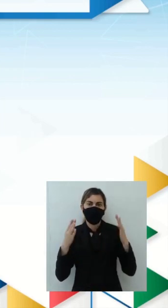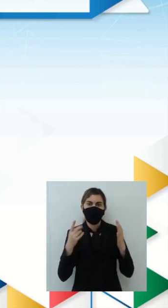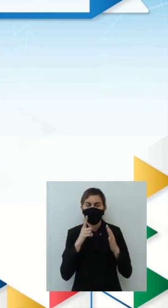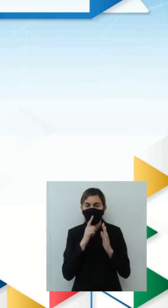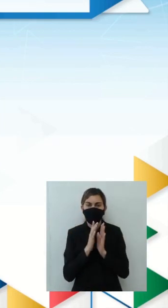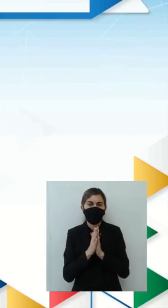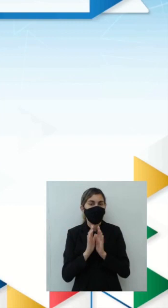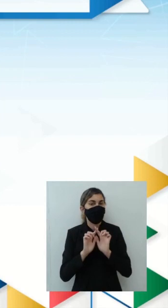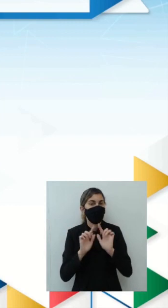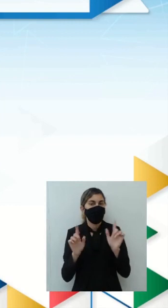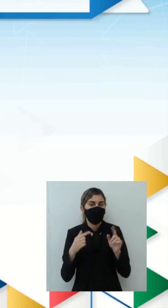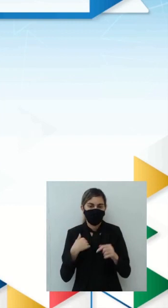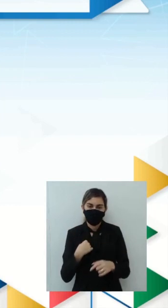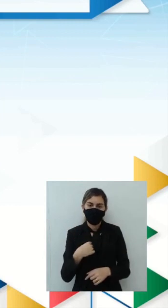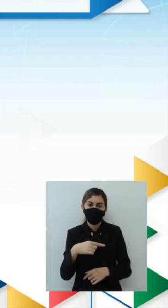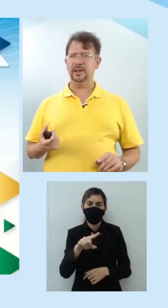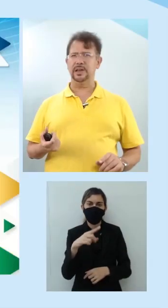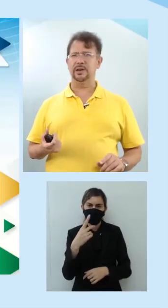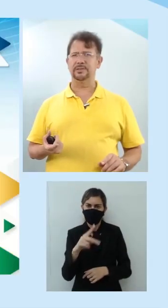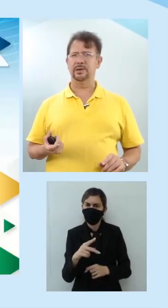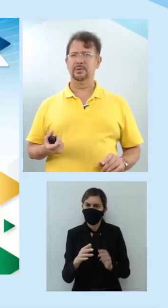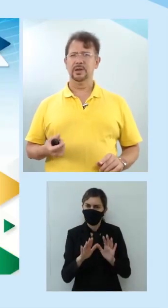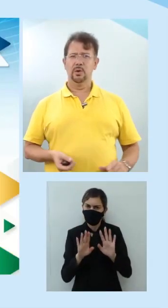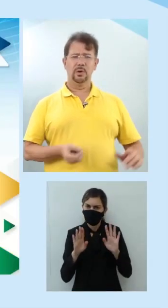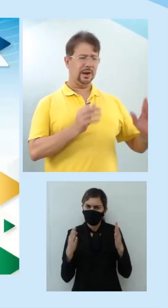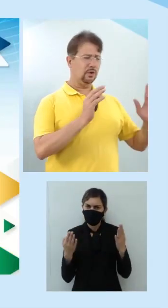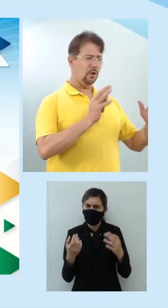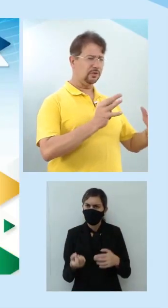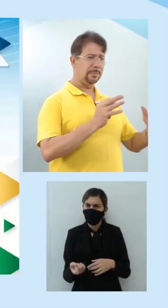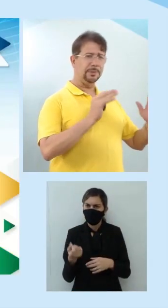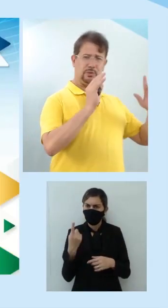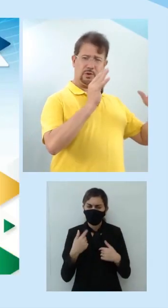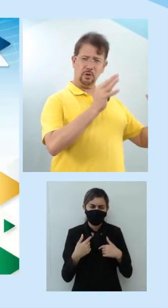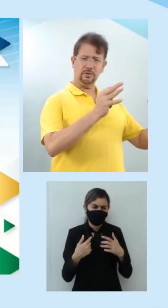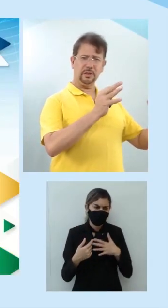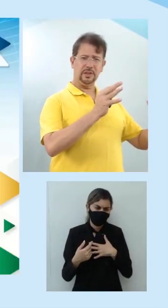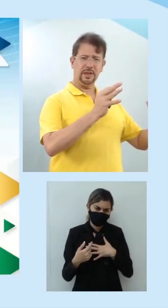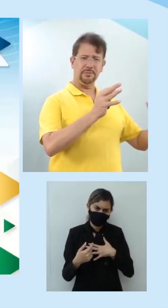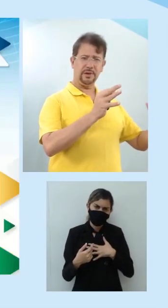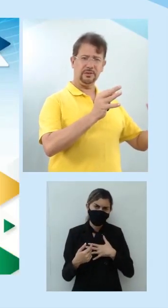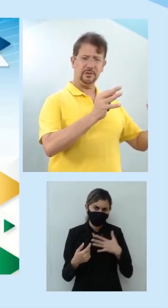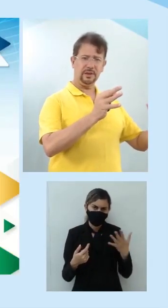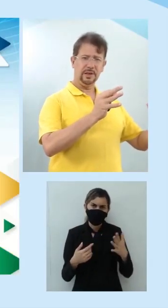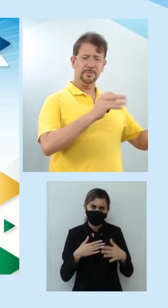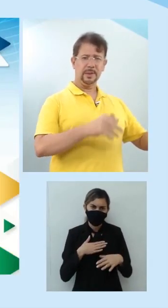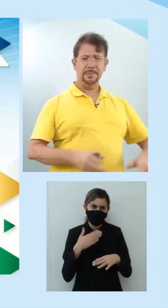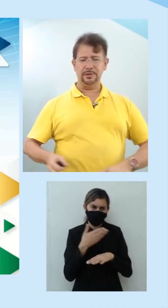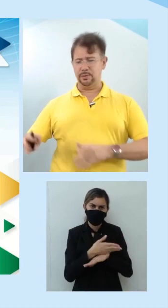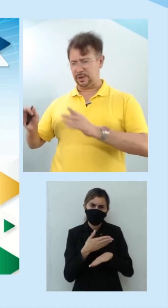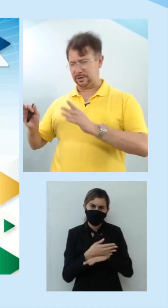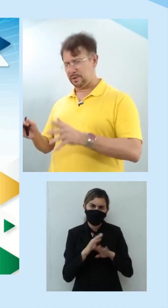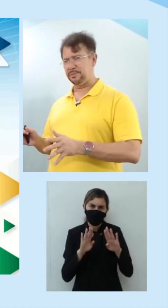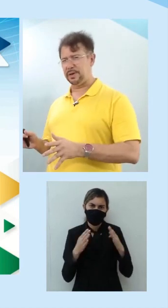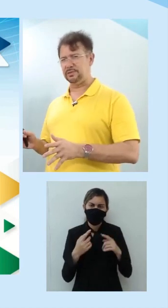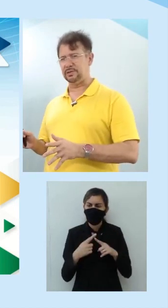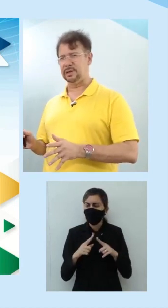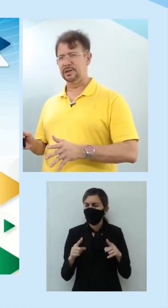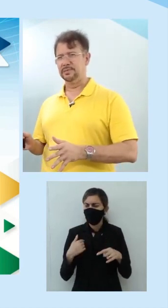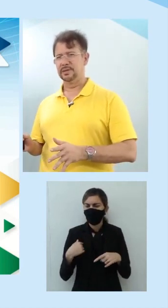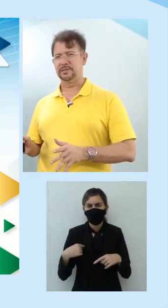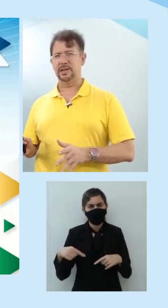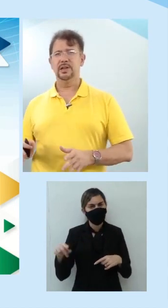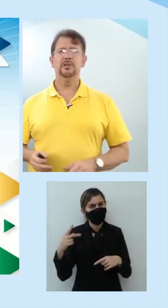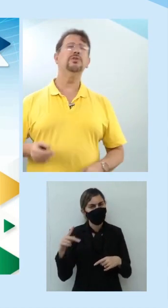mas vou à sua festa. Está estranha a oração. O cara gosta, a pessoa gosta de ir à festa, mas vou à sua